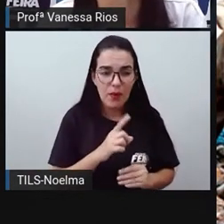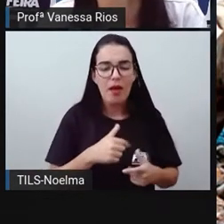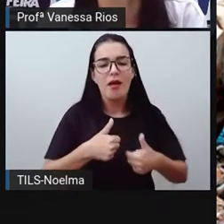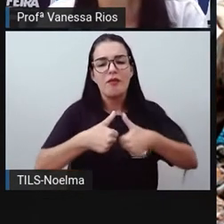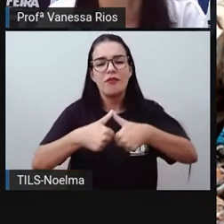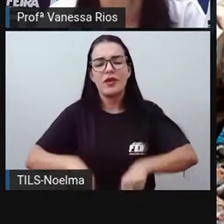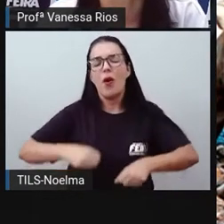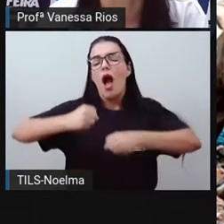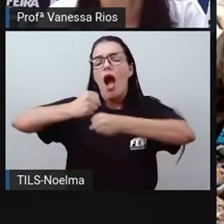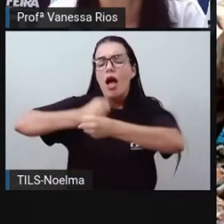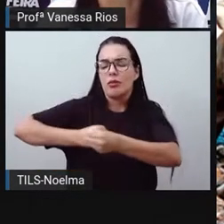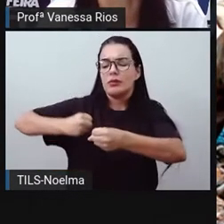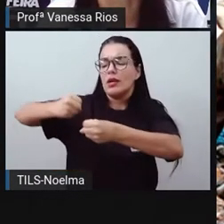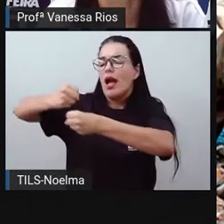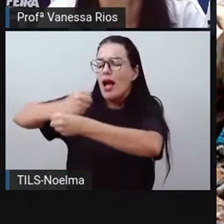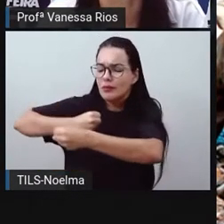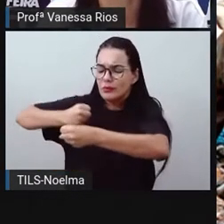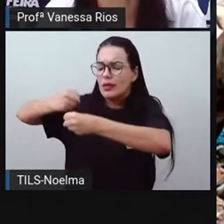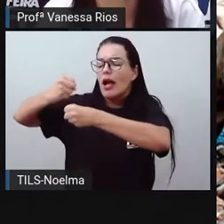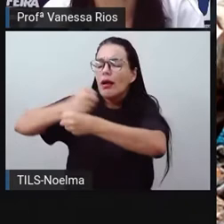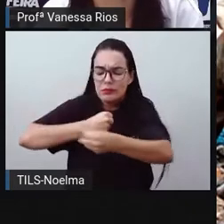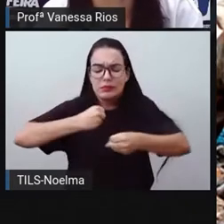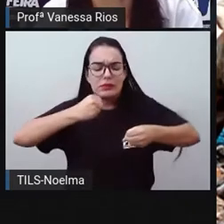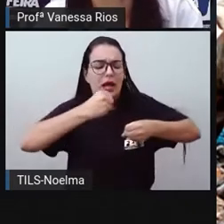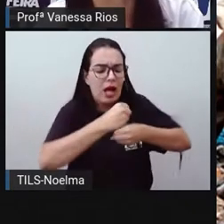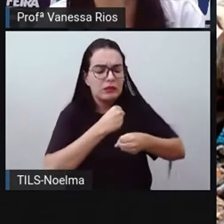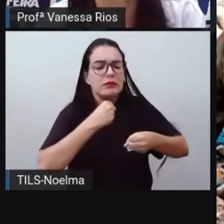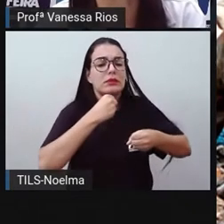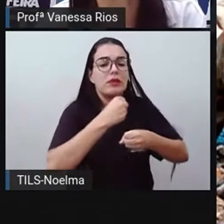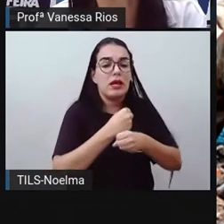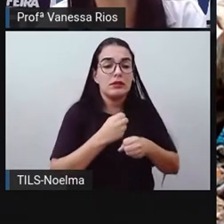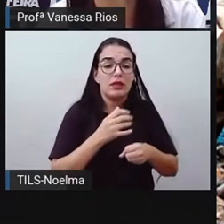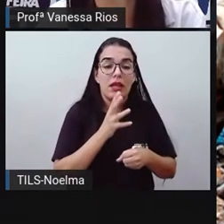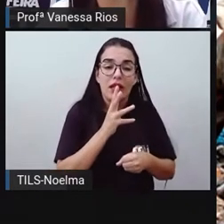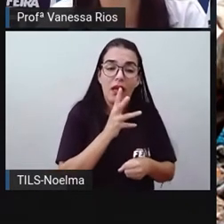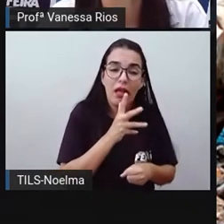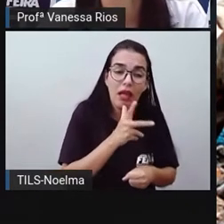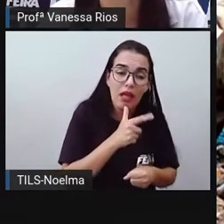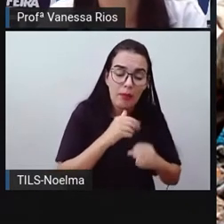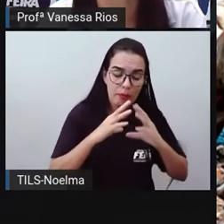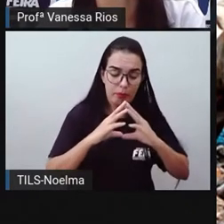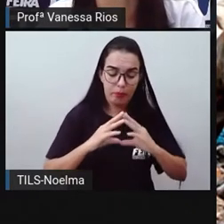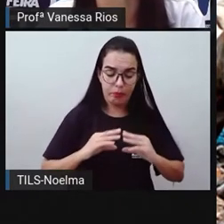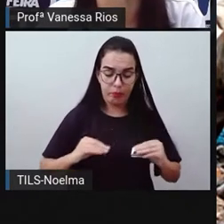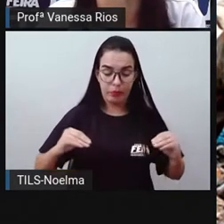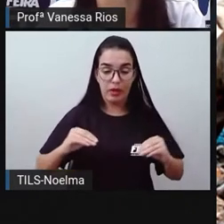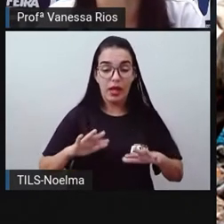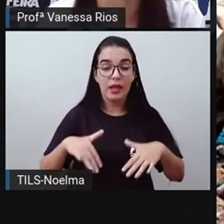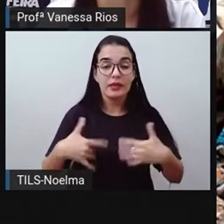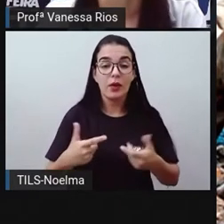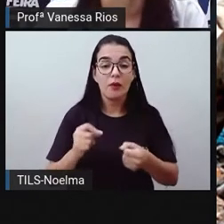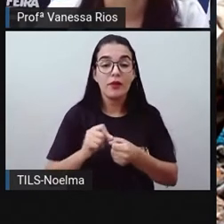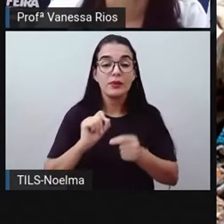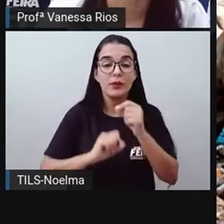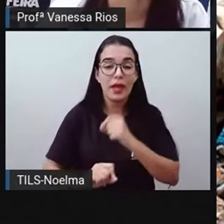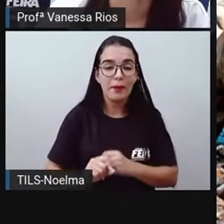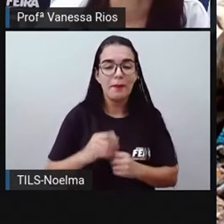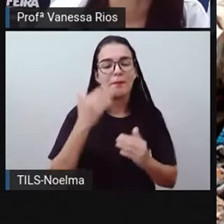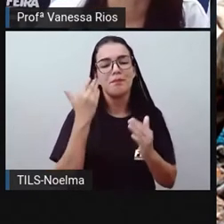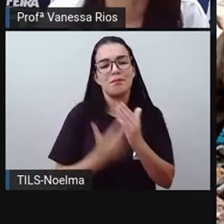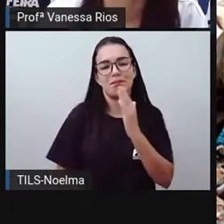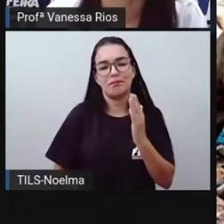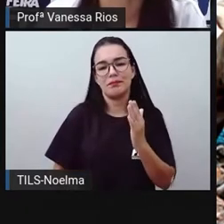para serem absorvidos, serem dissolvidos no meio ambiente e acaba prejudicando muito a vida, não só